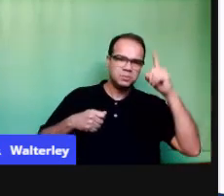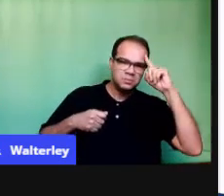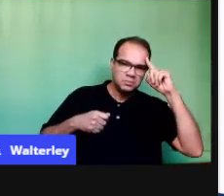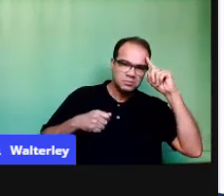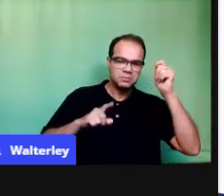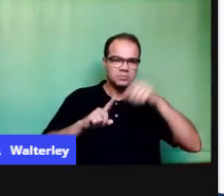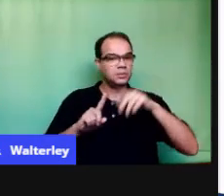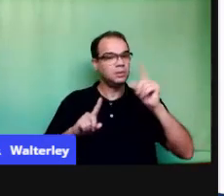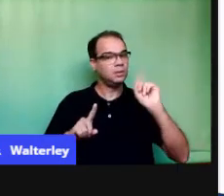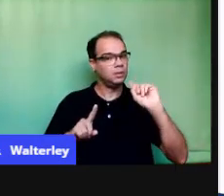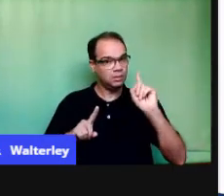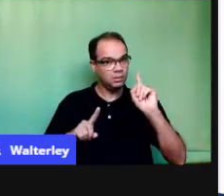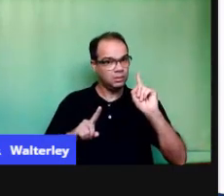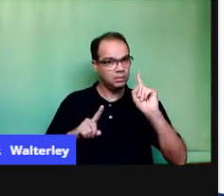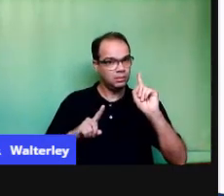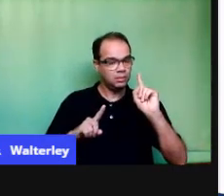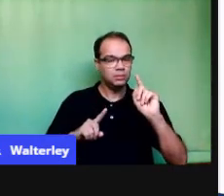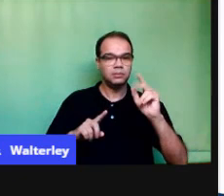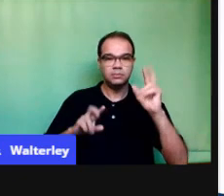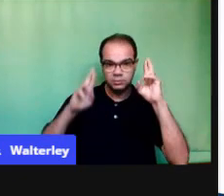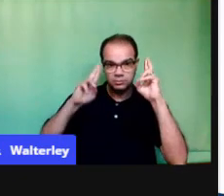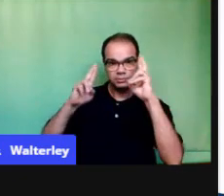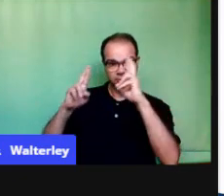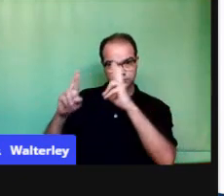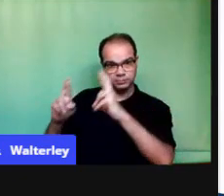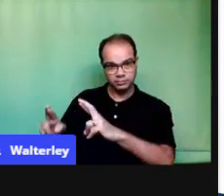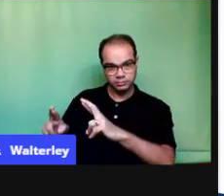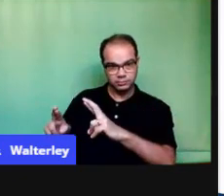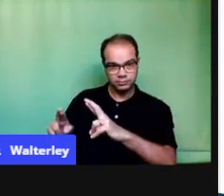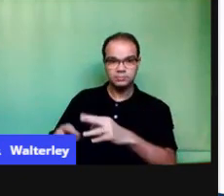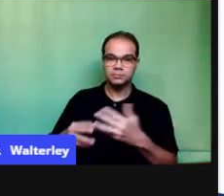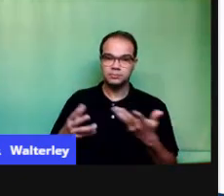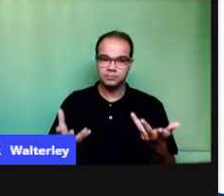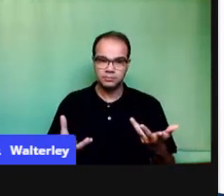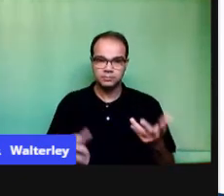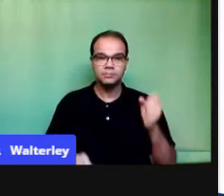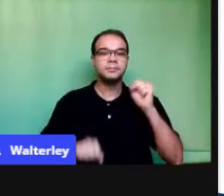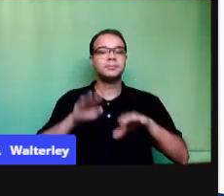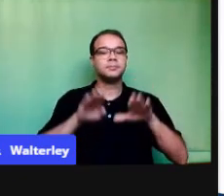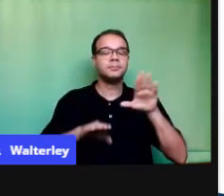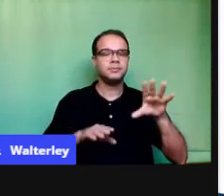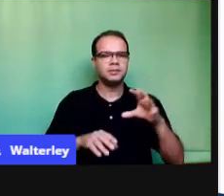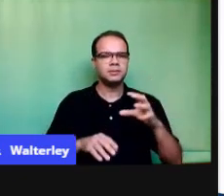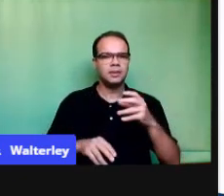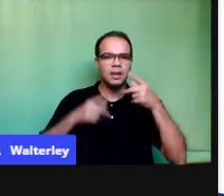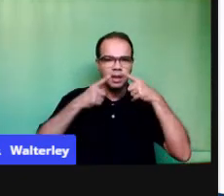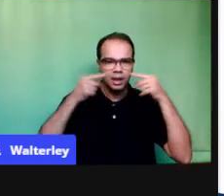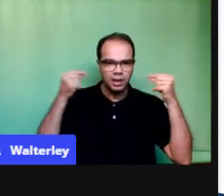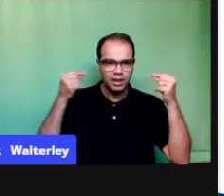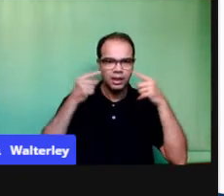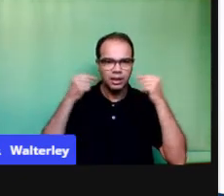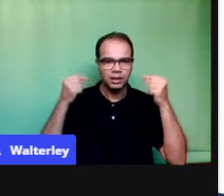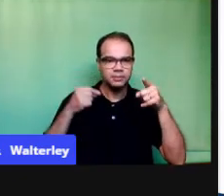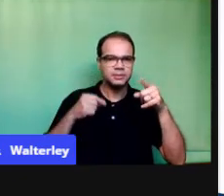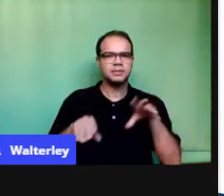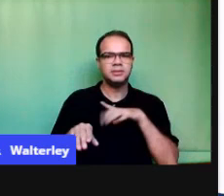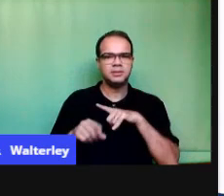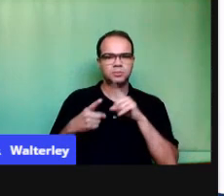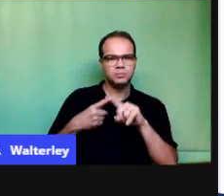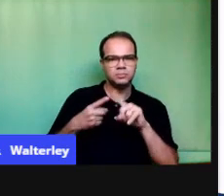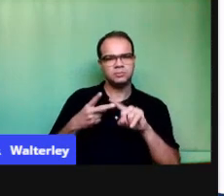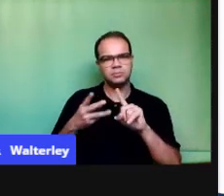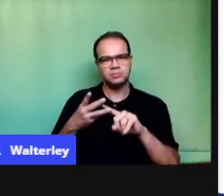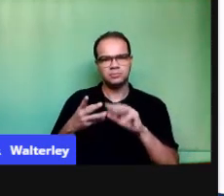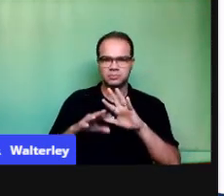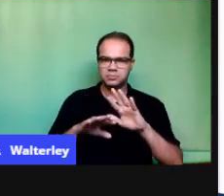do animal, e se você tiver vários gatos, você pode usar as escovas que a gente usa para limpeza, escovar um animal e